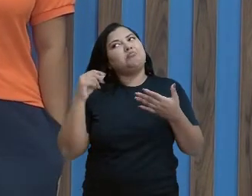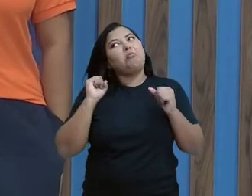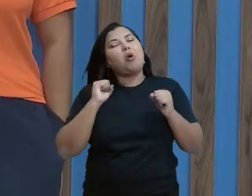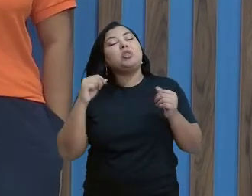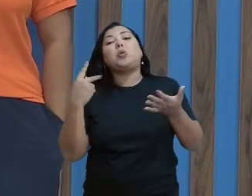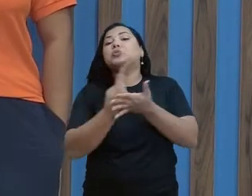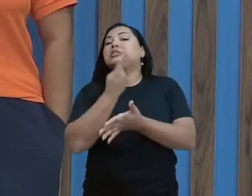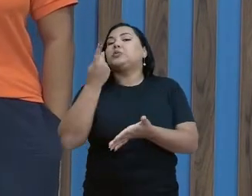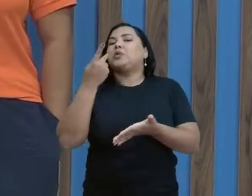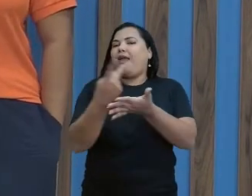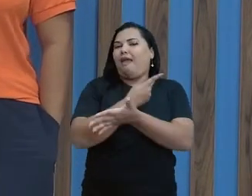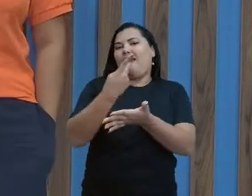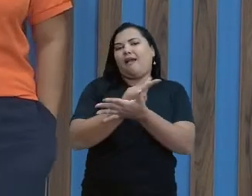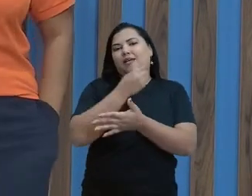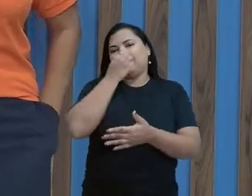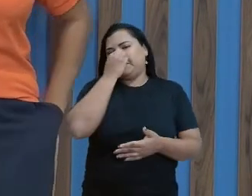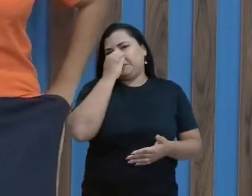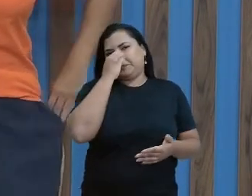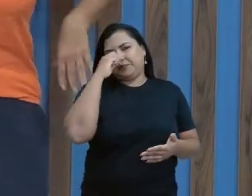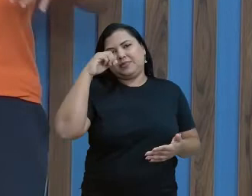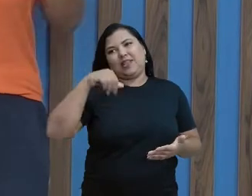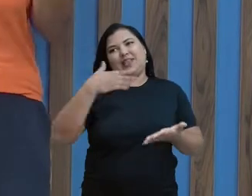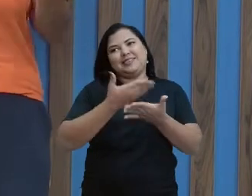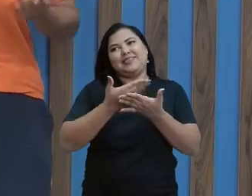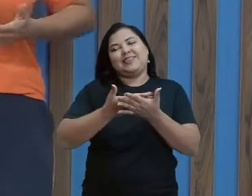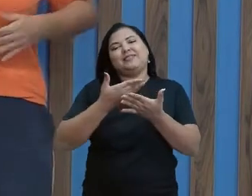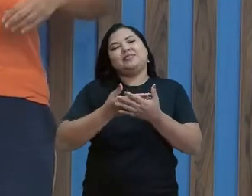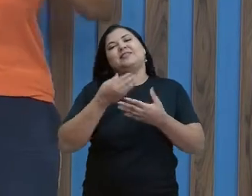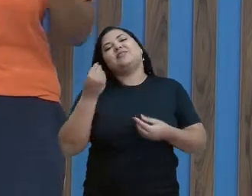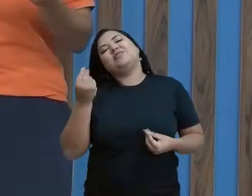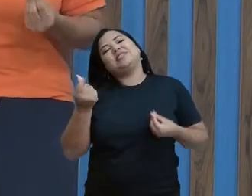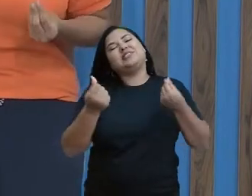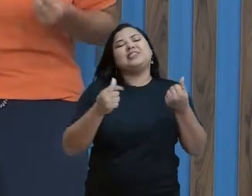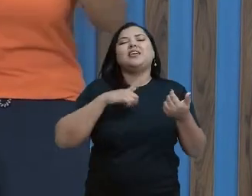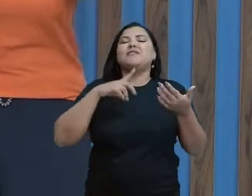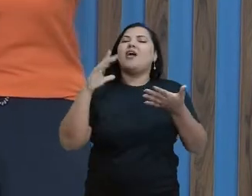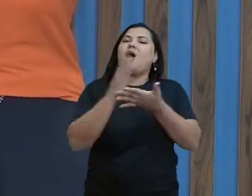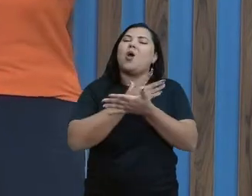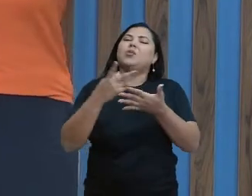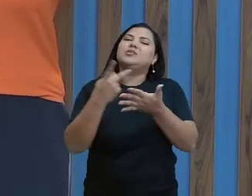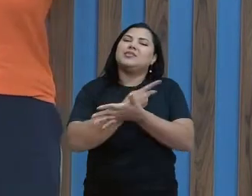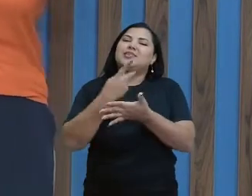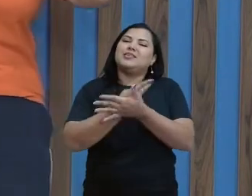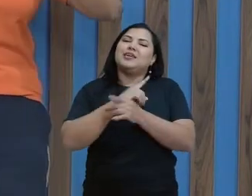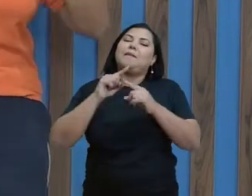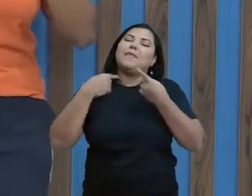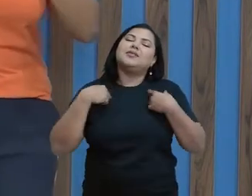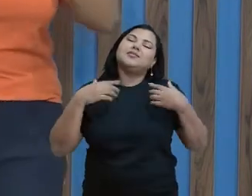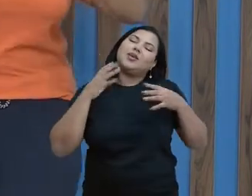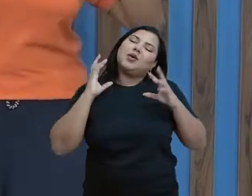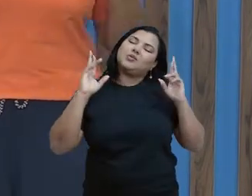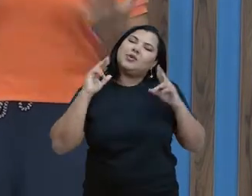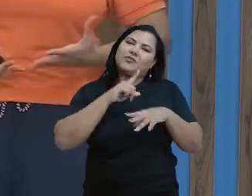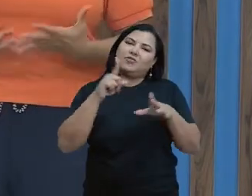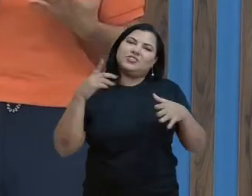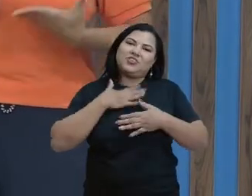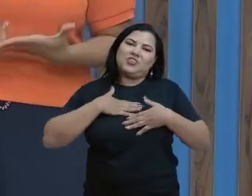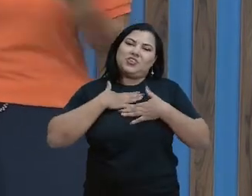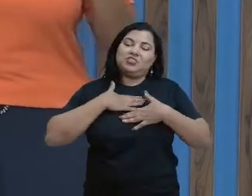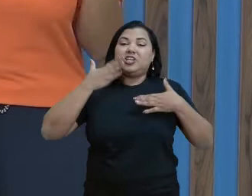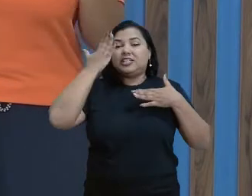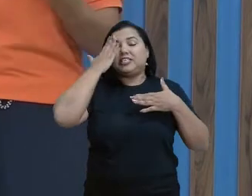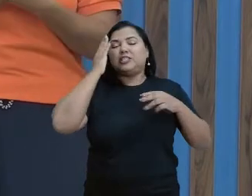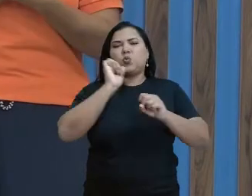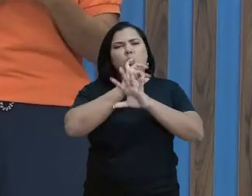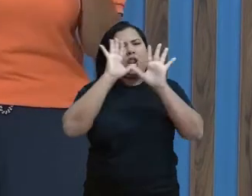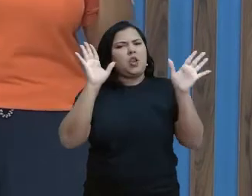Pode ter algum equívoco, como por exemplo esta aula, que foi... Tivemos alguns equívocos, Mas eu espero de coração que vocês tenham gostado, entendido